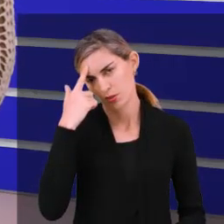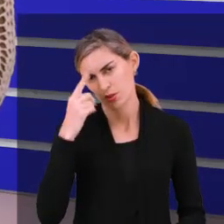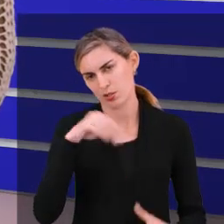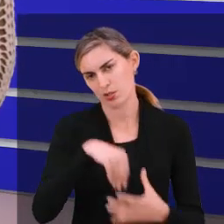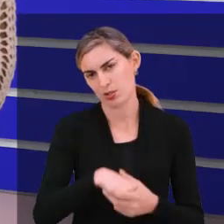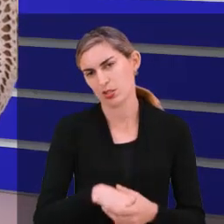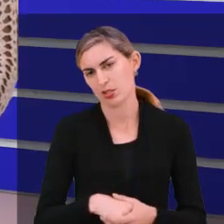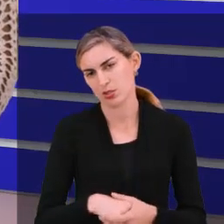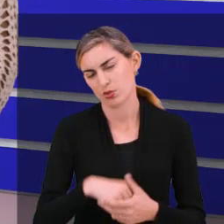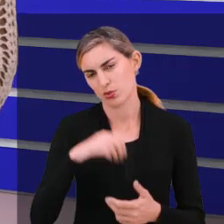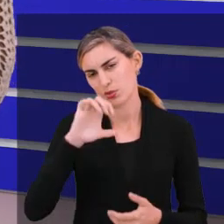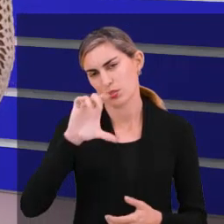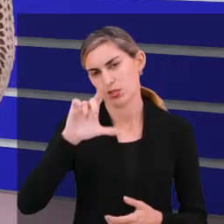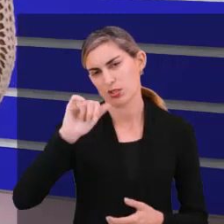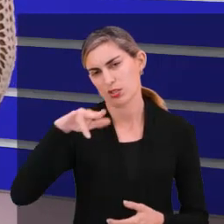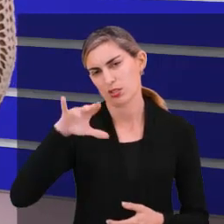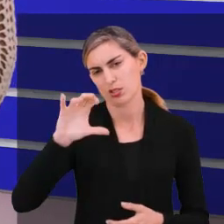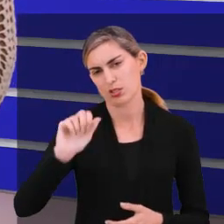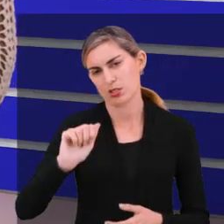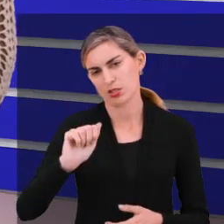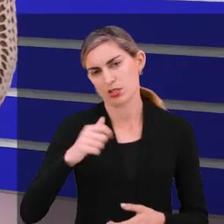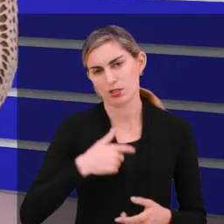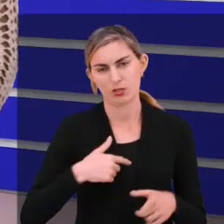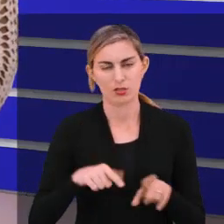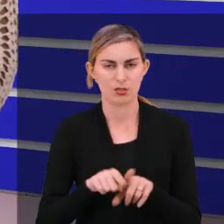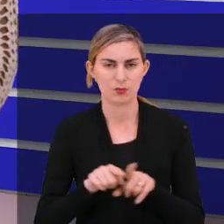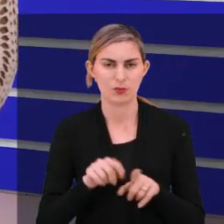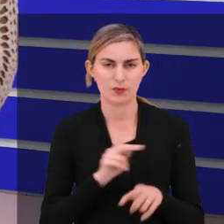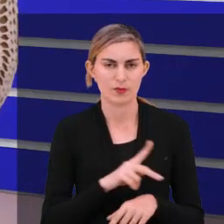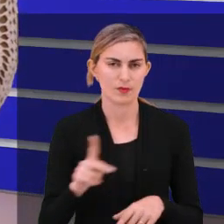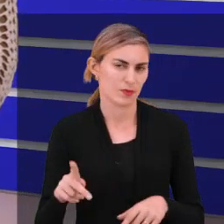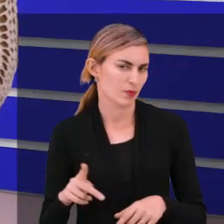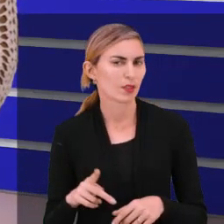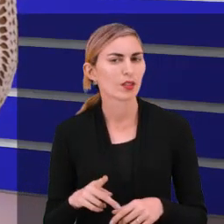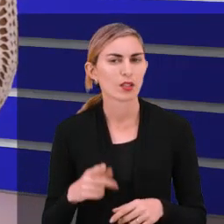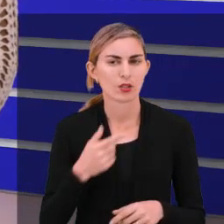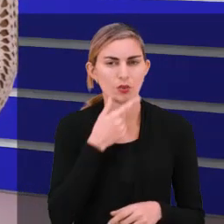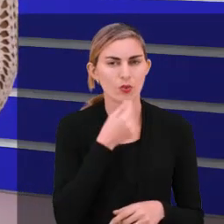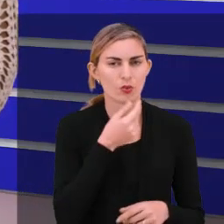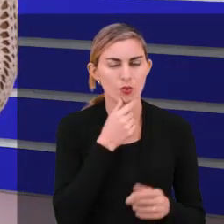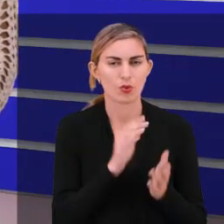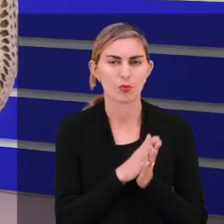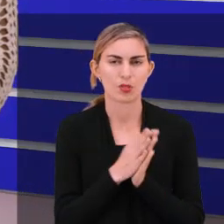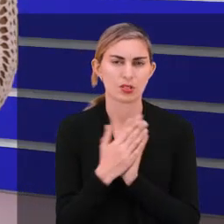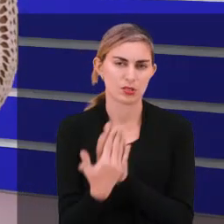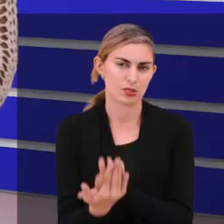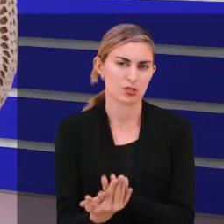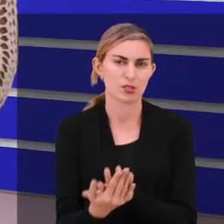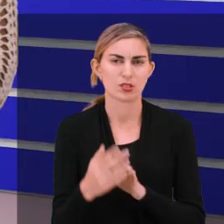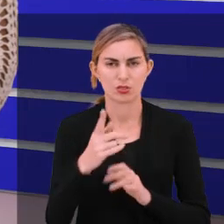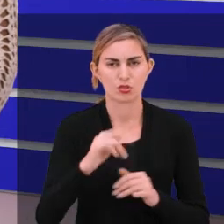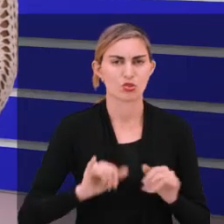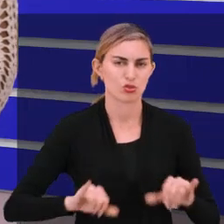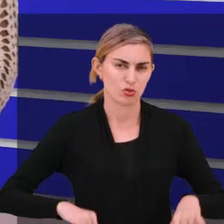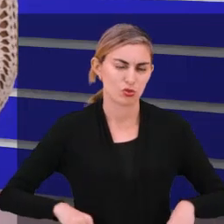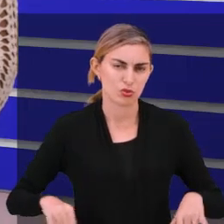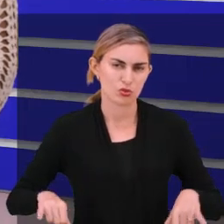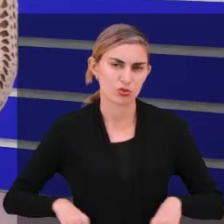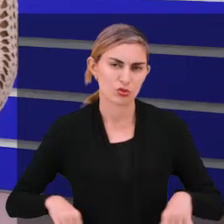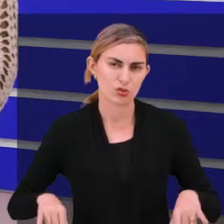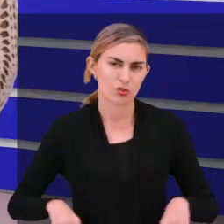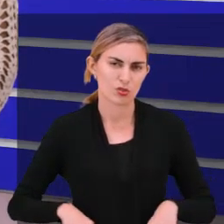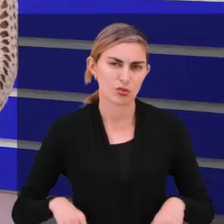e dentro da clínica, que eu também sou psicóloga, eu atendi um homem trans e ele está